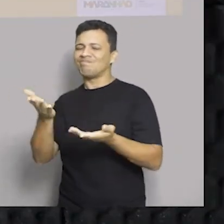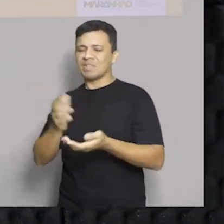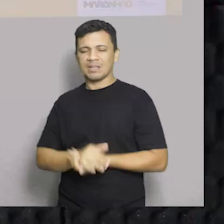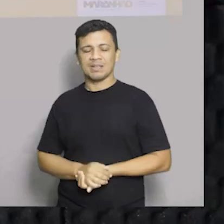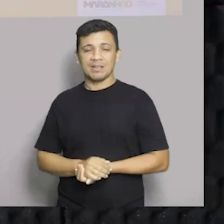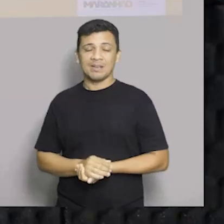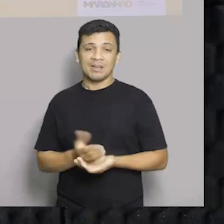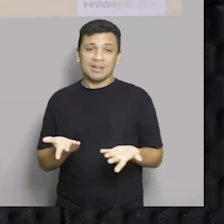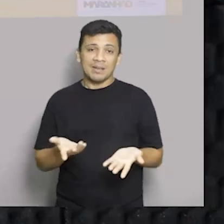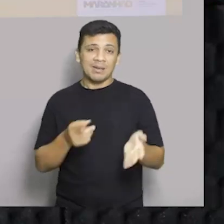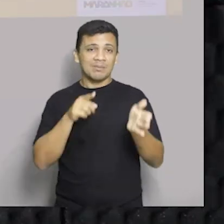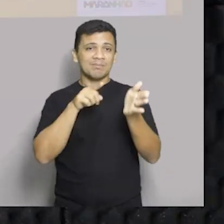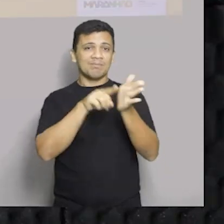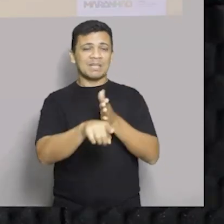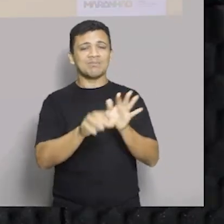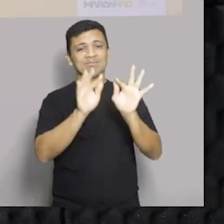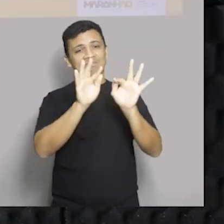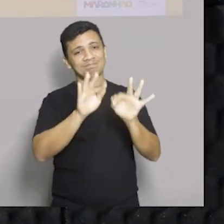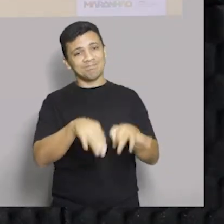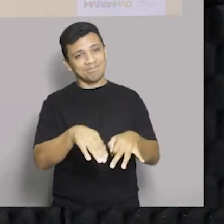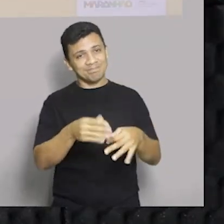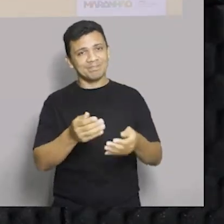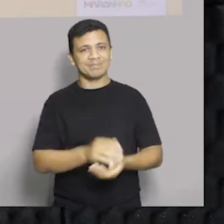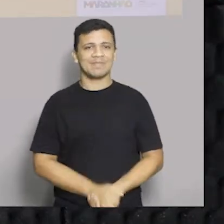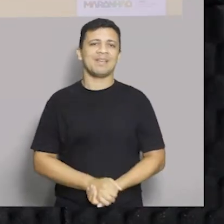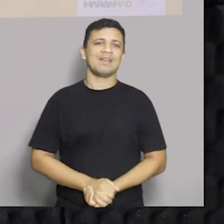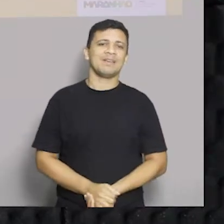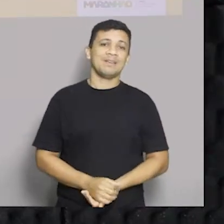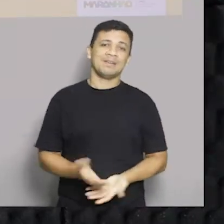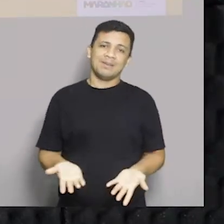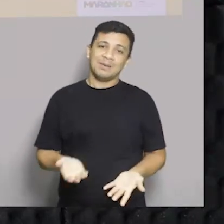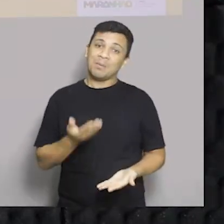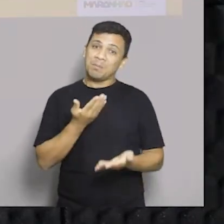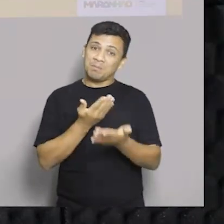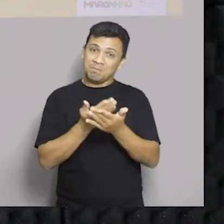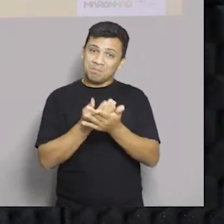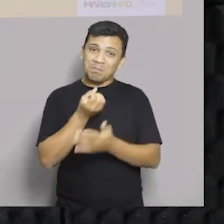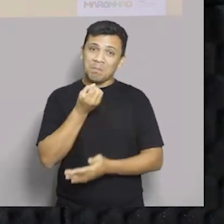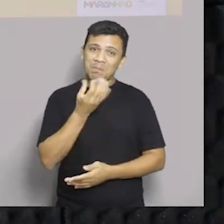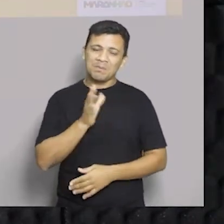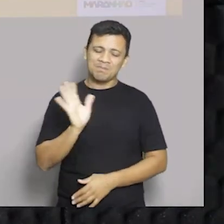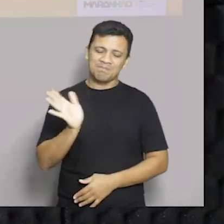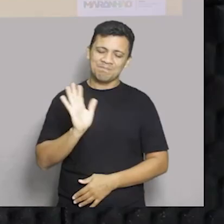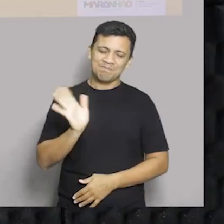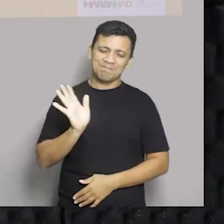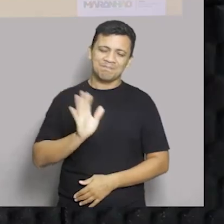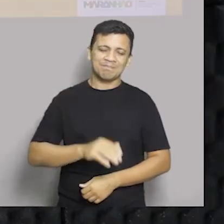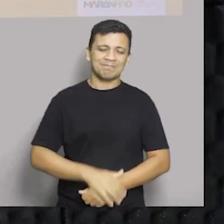aqui mais essa correção e mais essa atividade. Até a próxima, bons estudos e bye, bye!